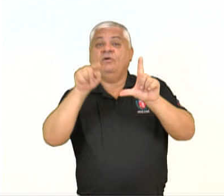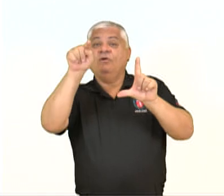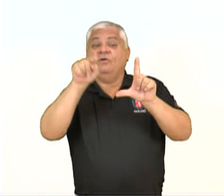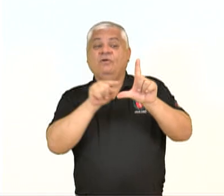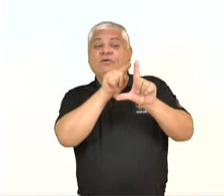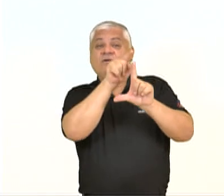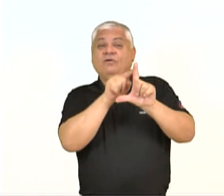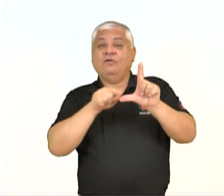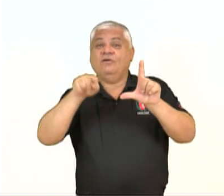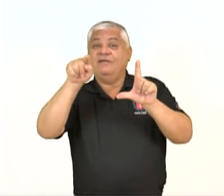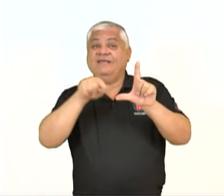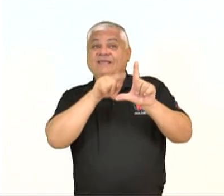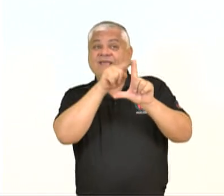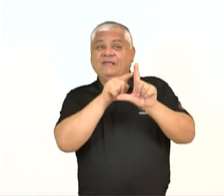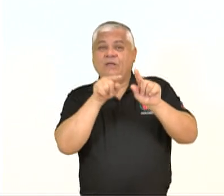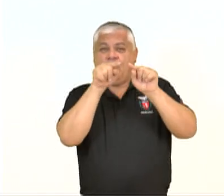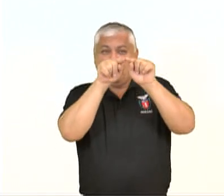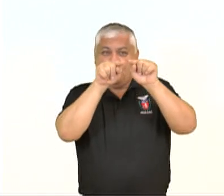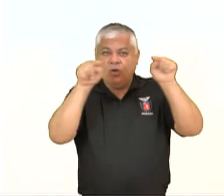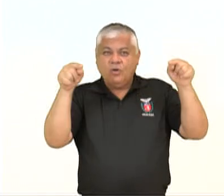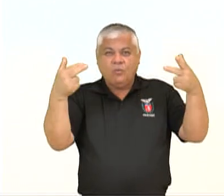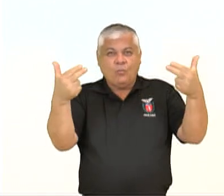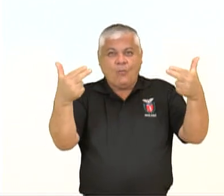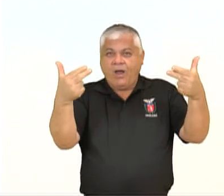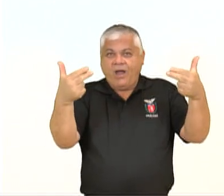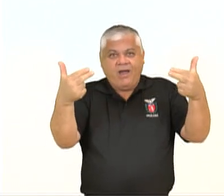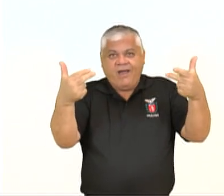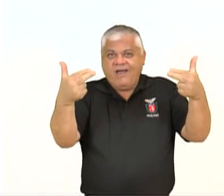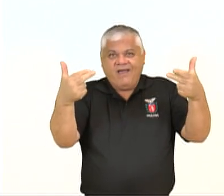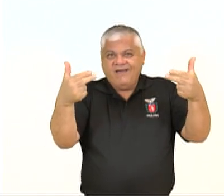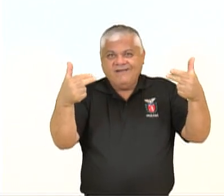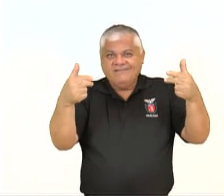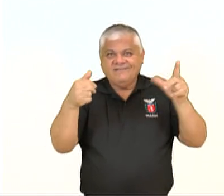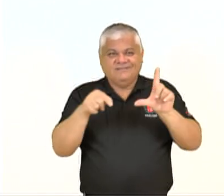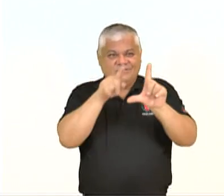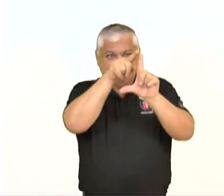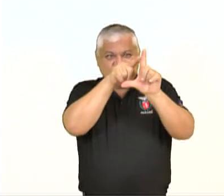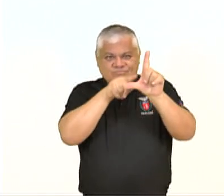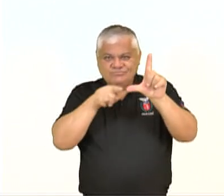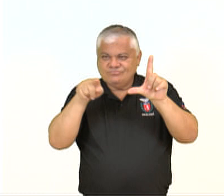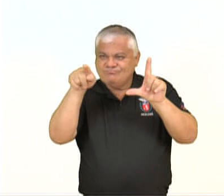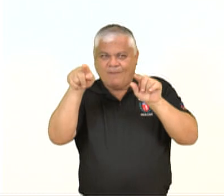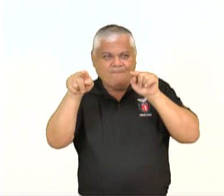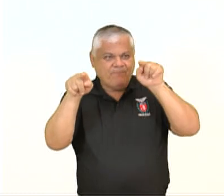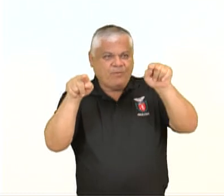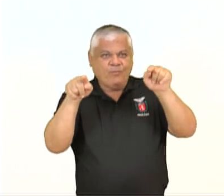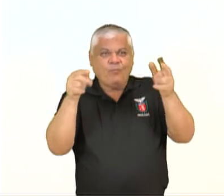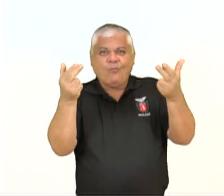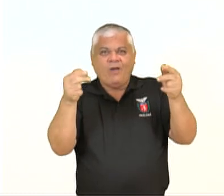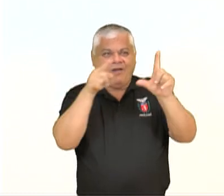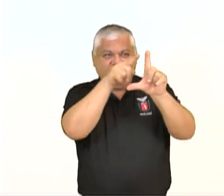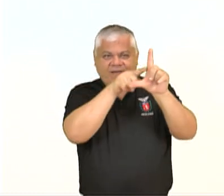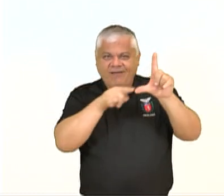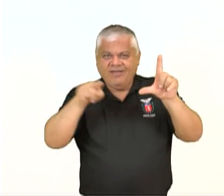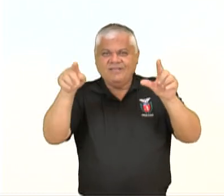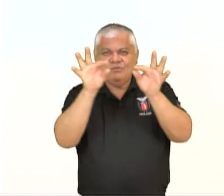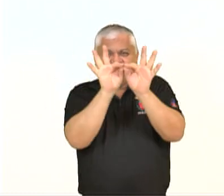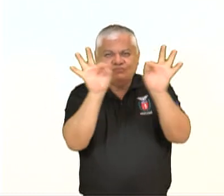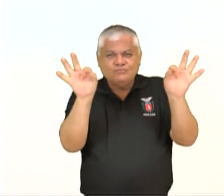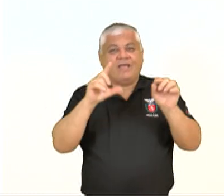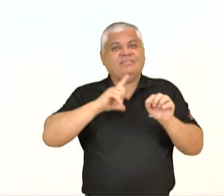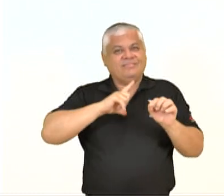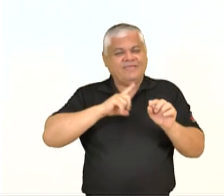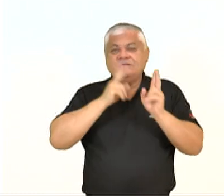eixo de simetria com a própria parábola. Então, vocês já sabem que toda parábola vai ter um eixo de simetria.